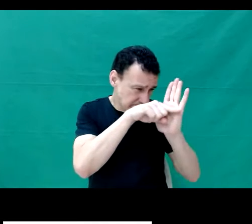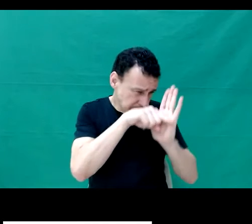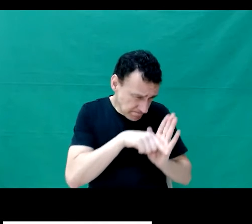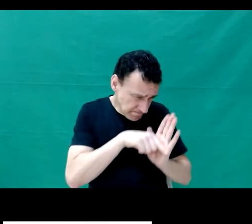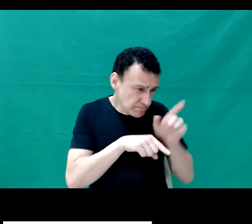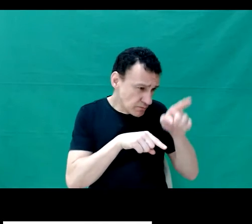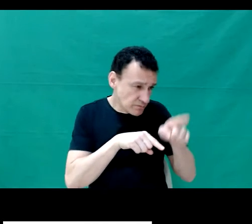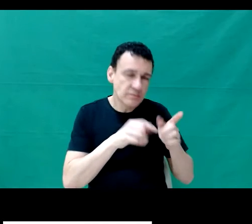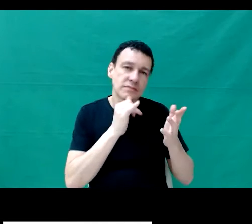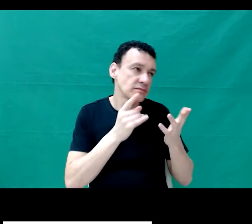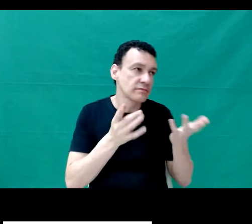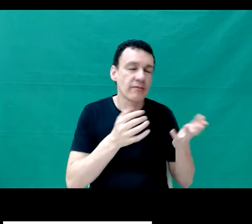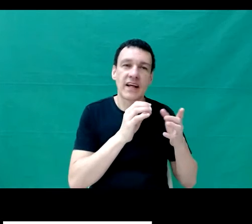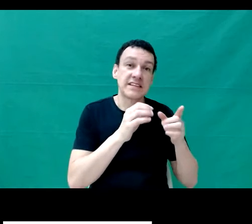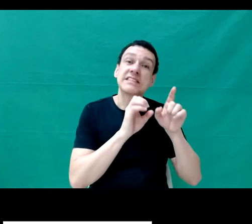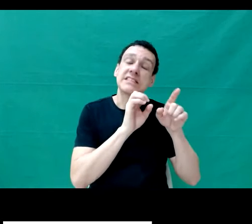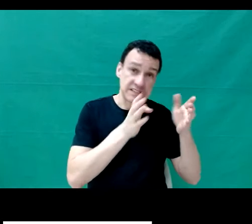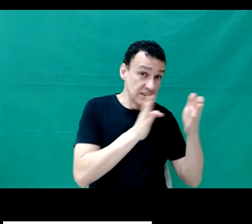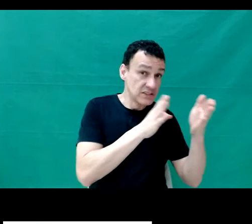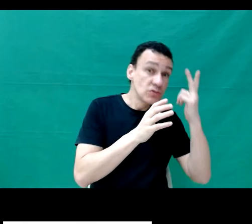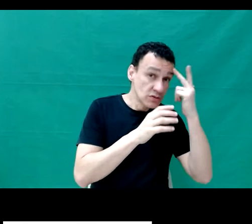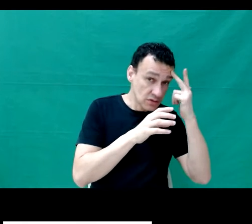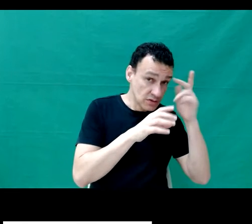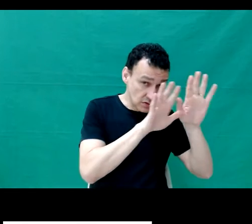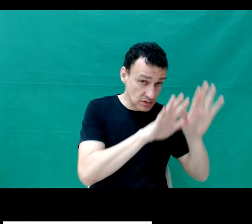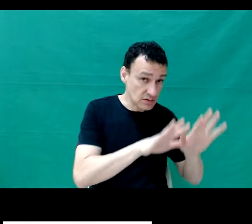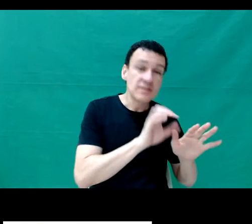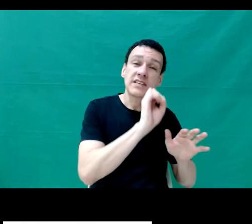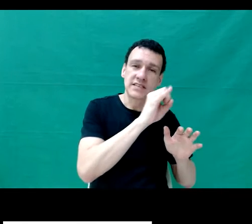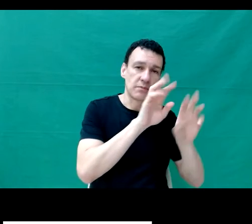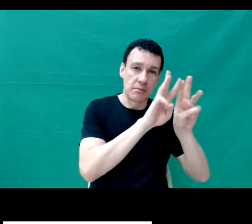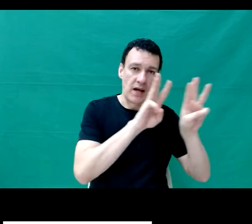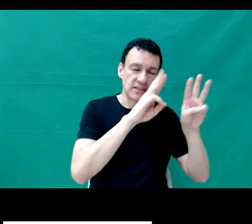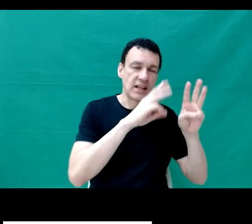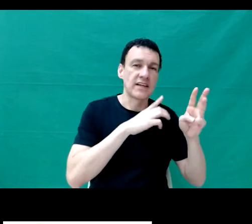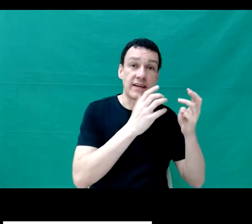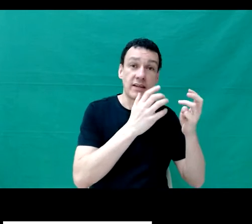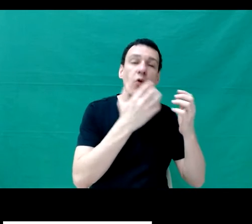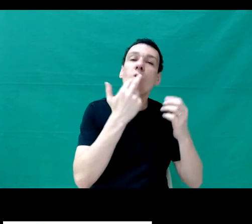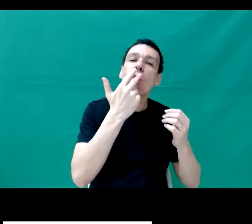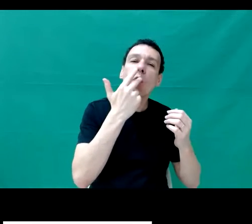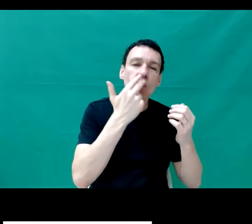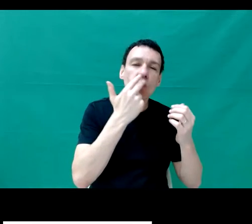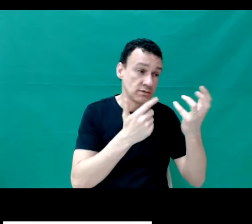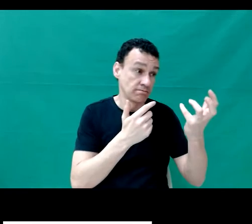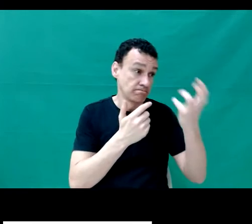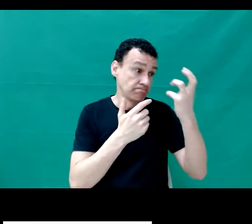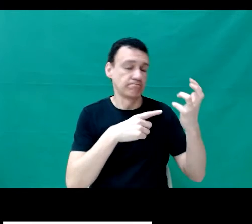tem contraste, se um aplicativo tem contraste, não vai validar se a página ela está